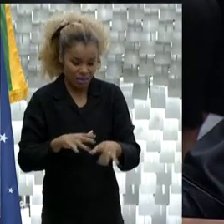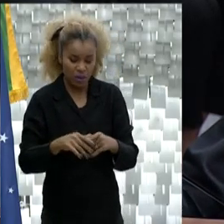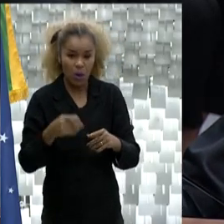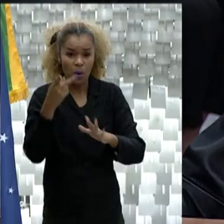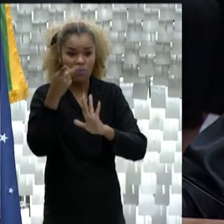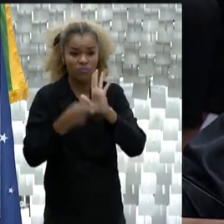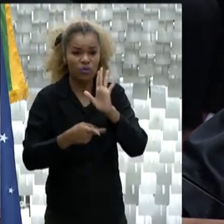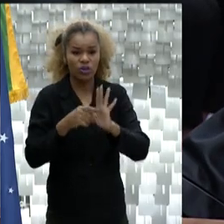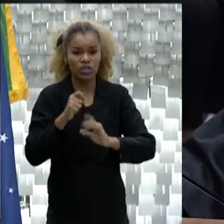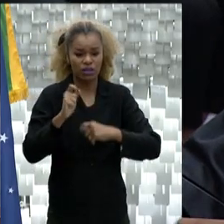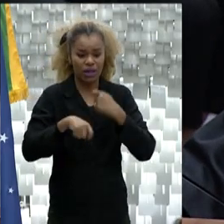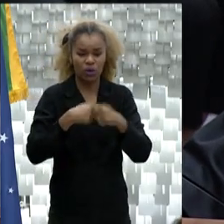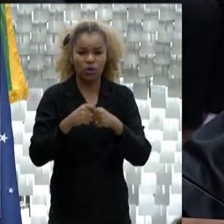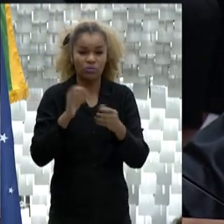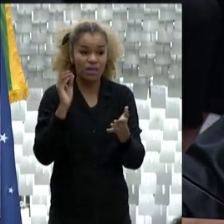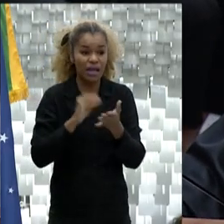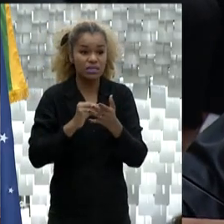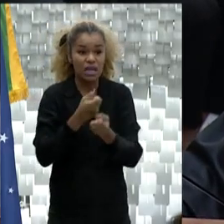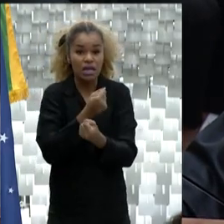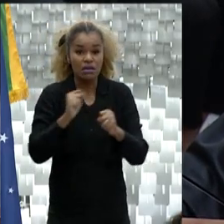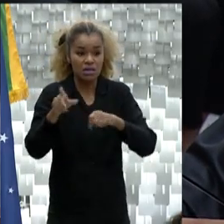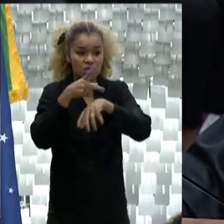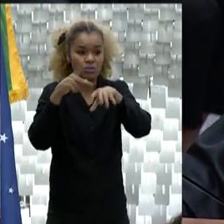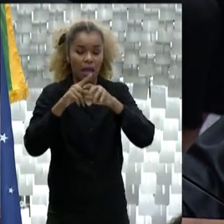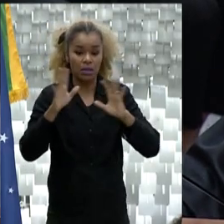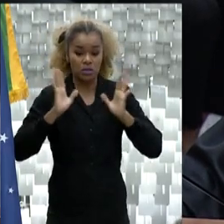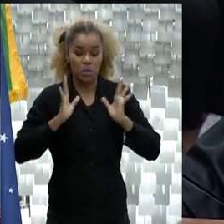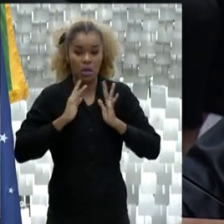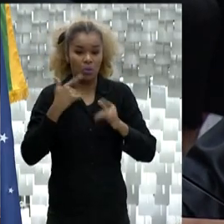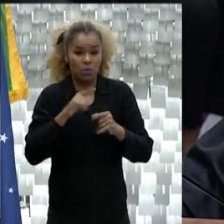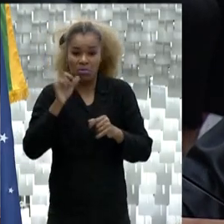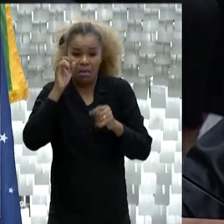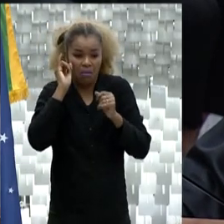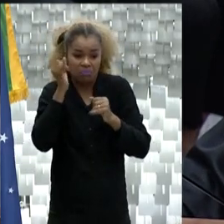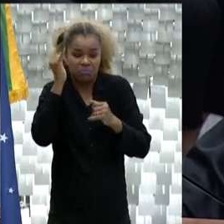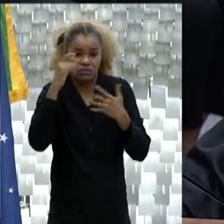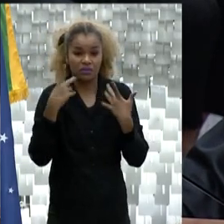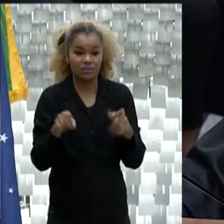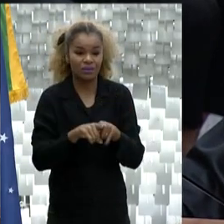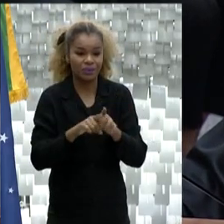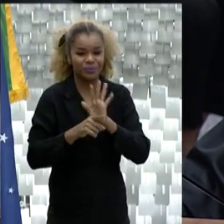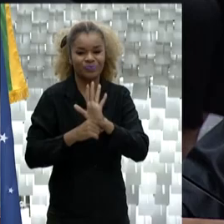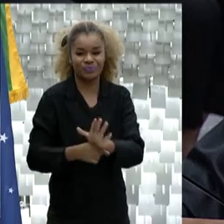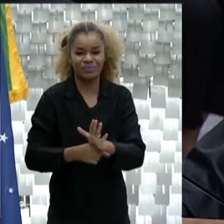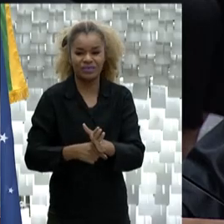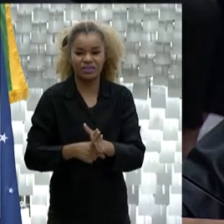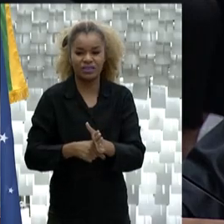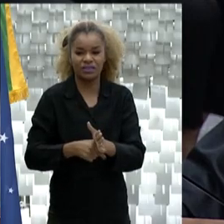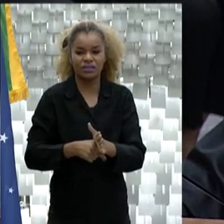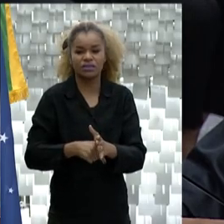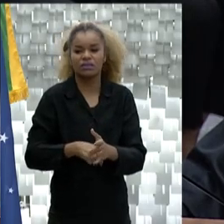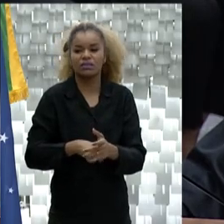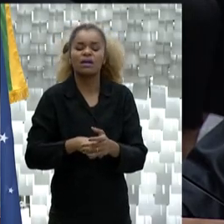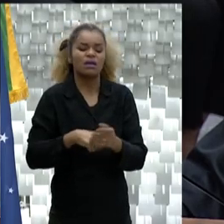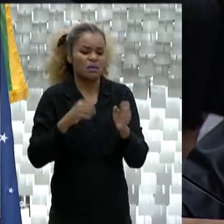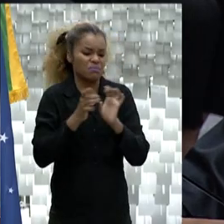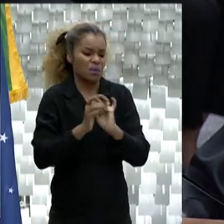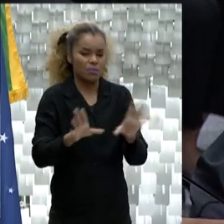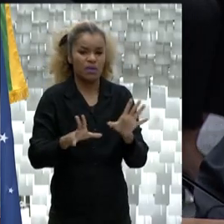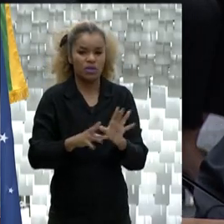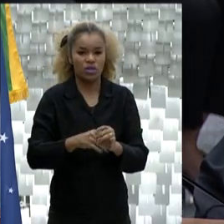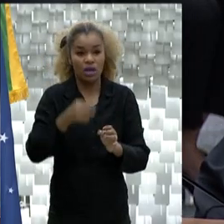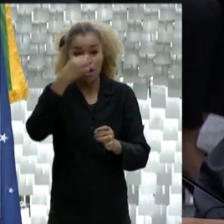de interesse das grandes potências e desinformação endossa o crime contra o ecossistema, contra